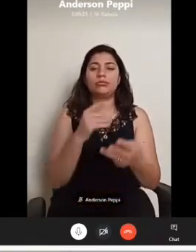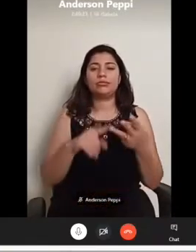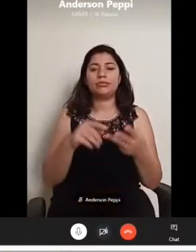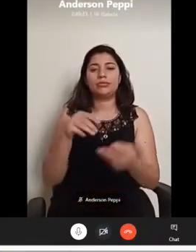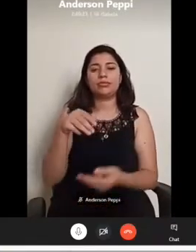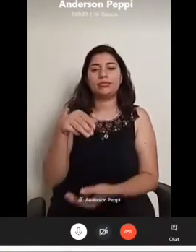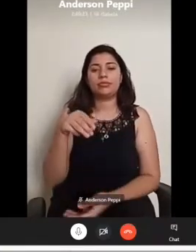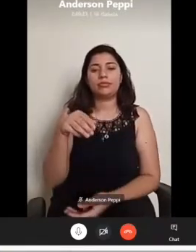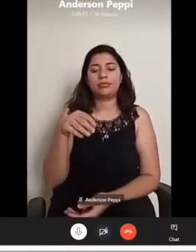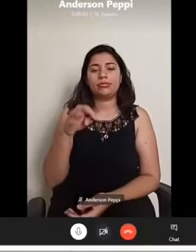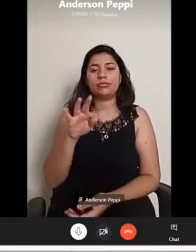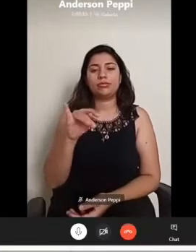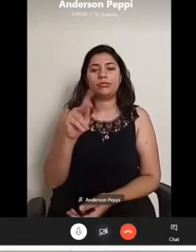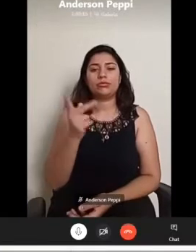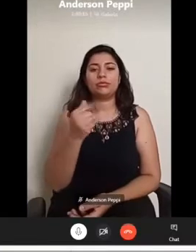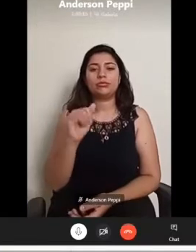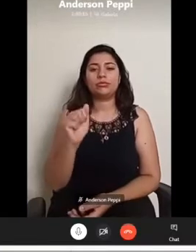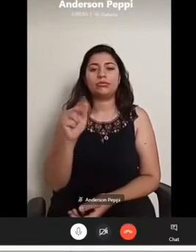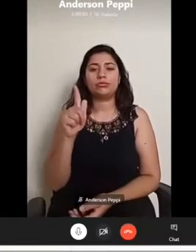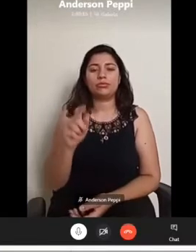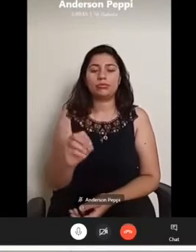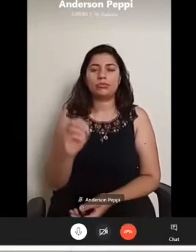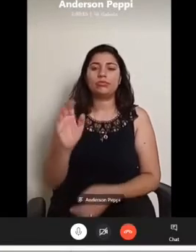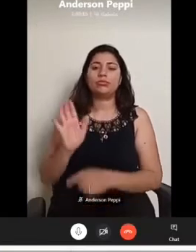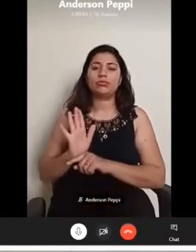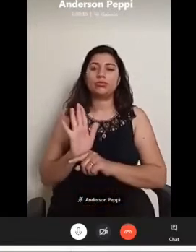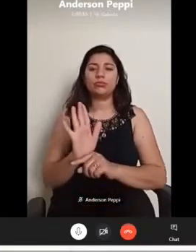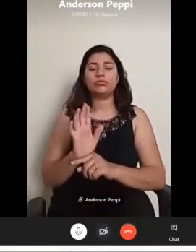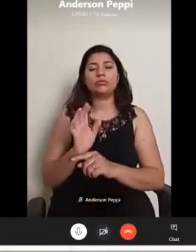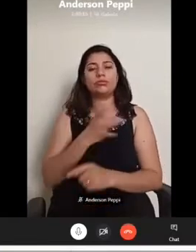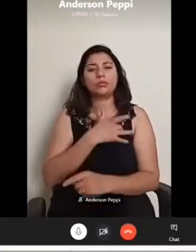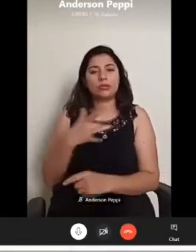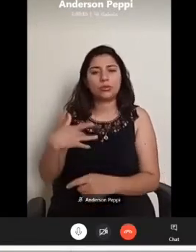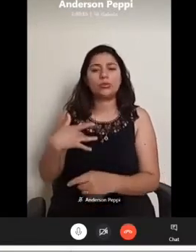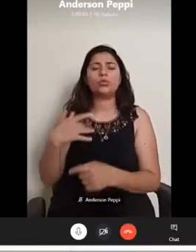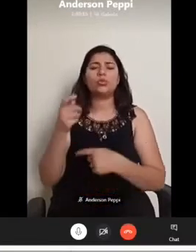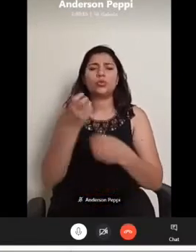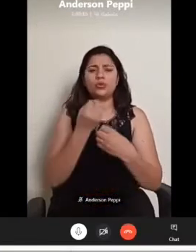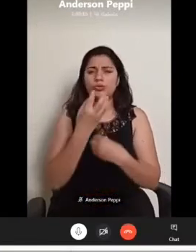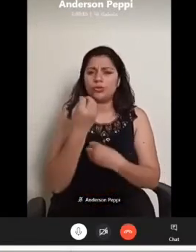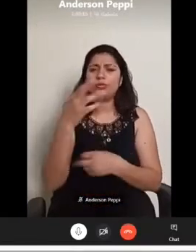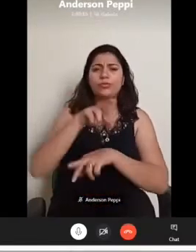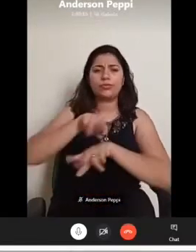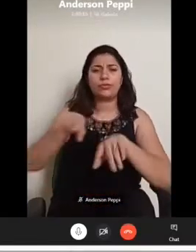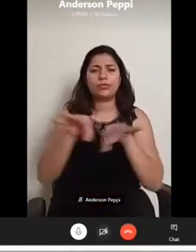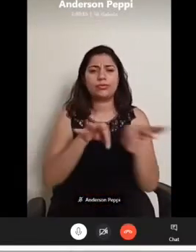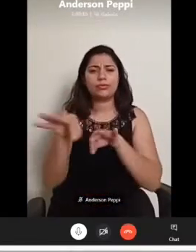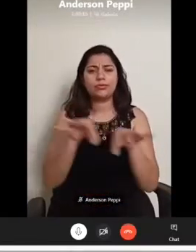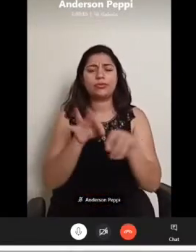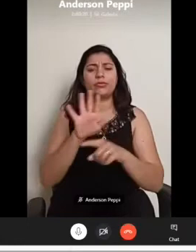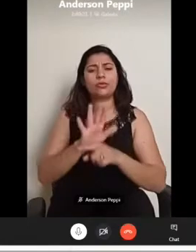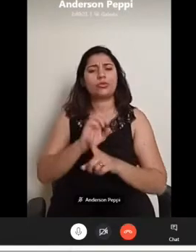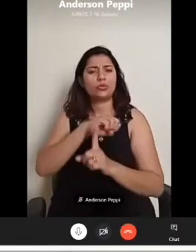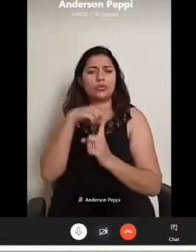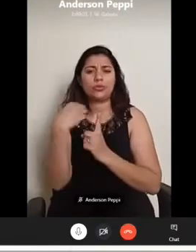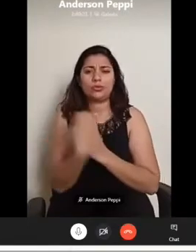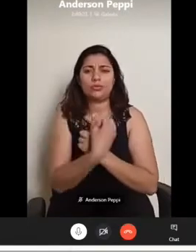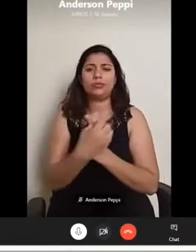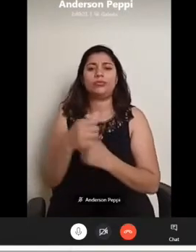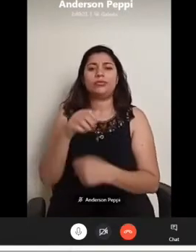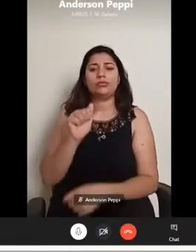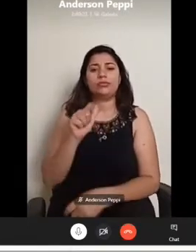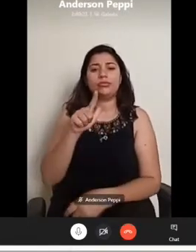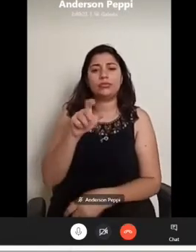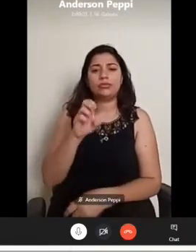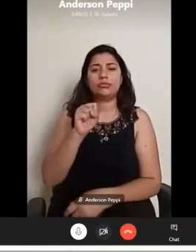Saúde, Educação, Cultura, Lazer, Turismo, Meio Ambiente e Assistência Social. Alessandra Luquezzi de Oliveira, Érica